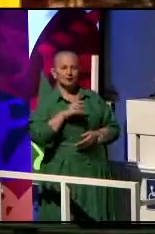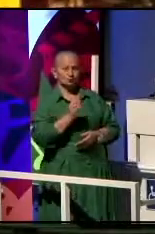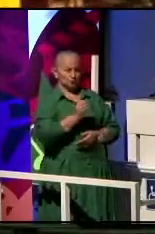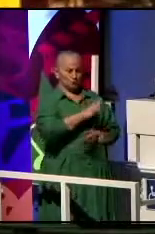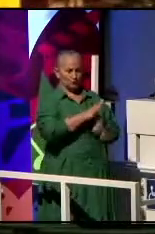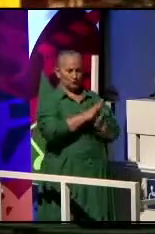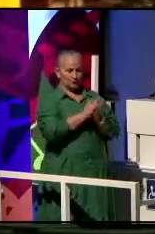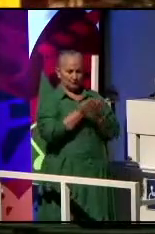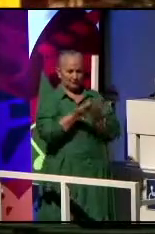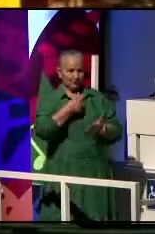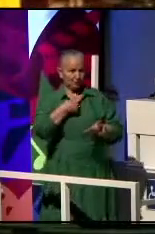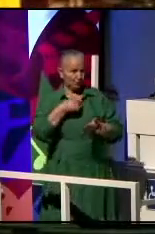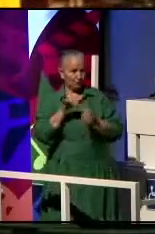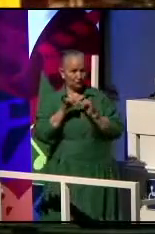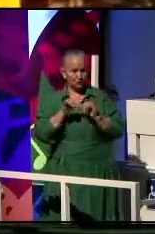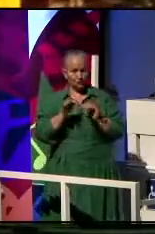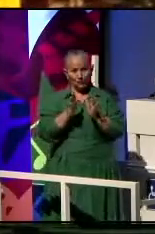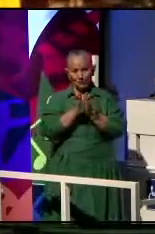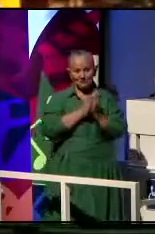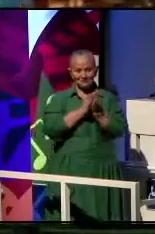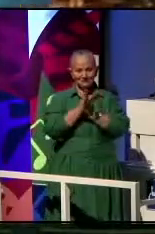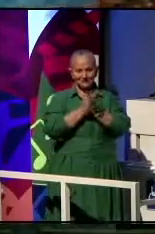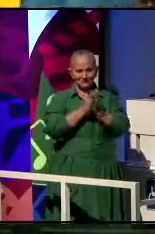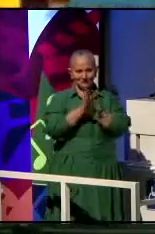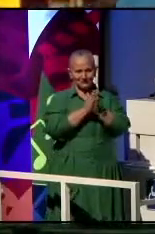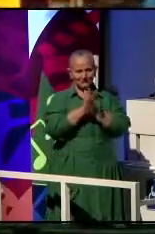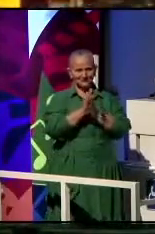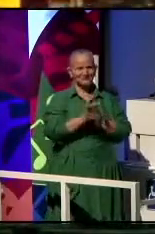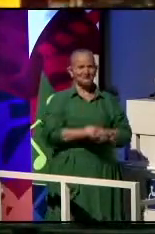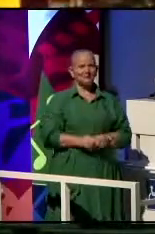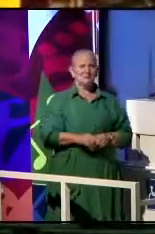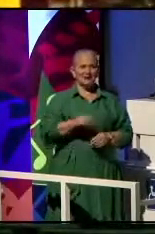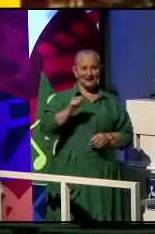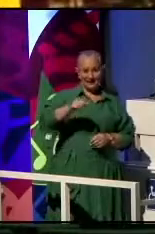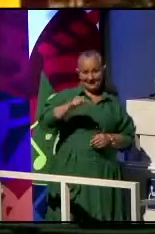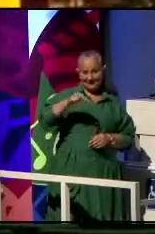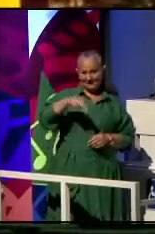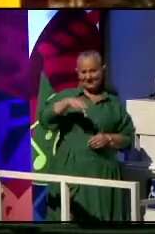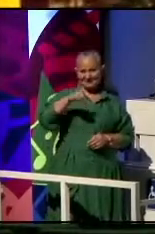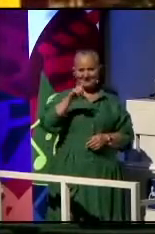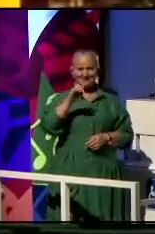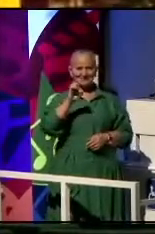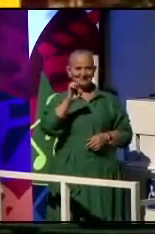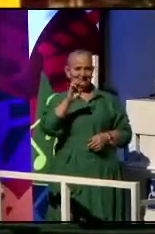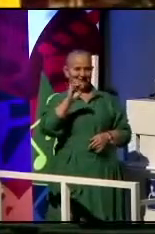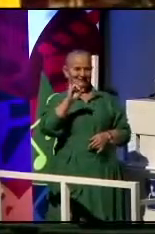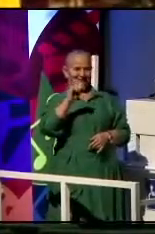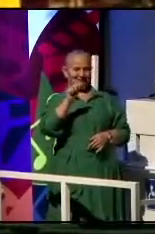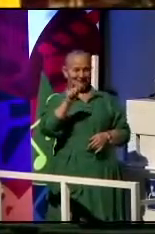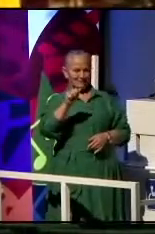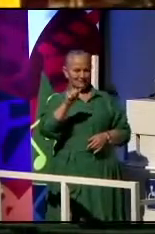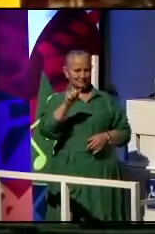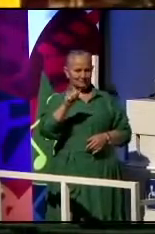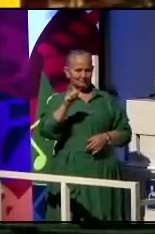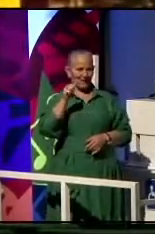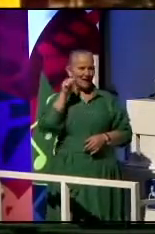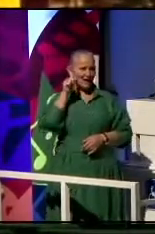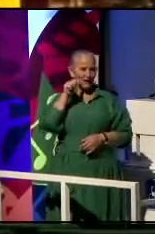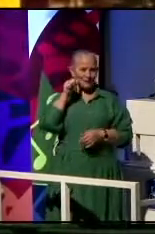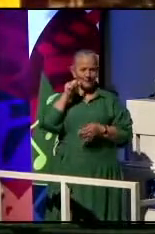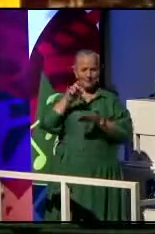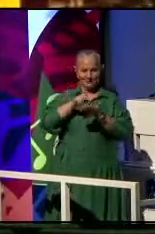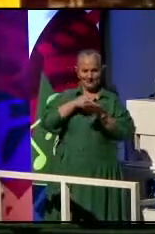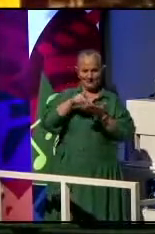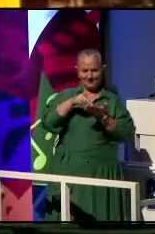realmente ansioso para assistir, da Andréia Stanislau, nesse momento também, mais um momento memorável